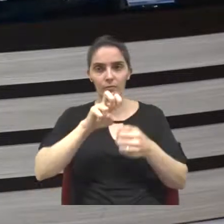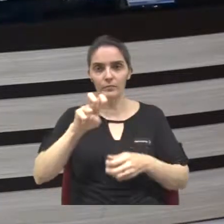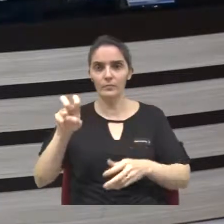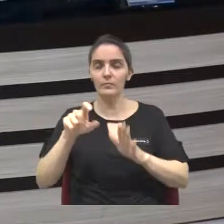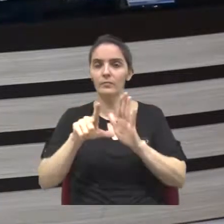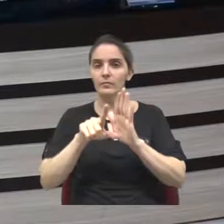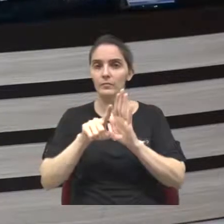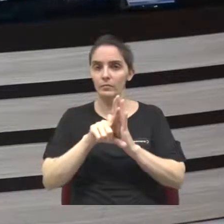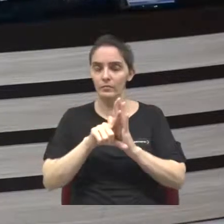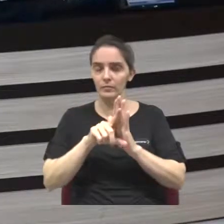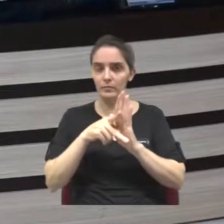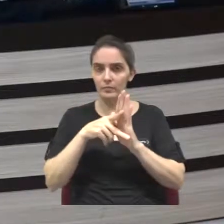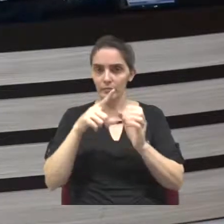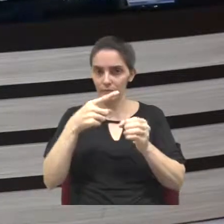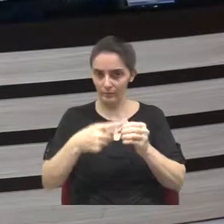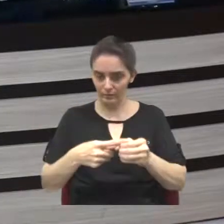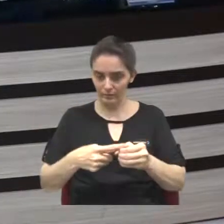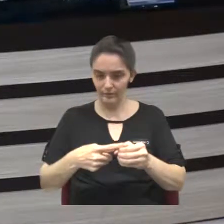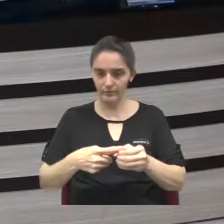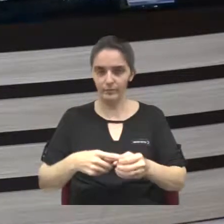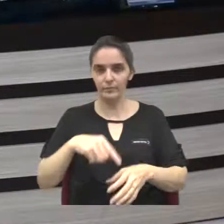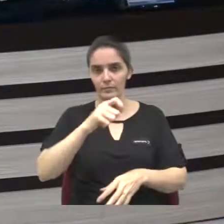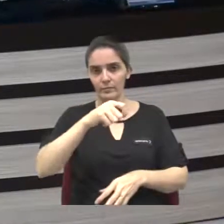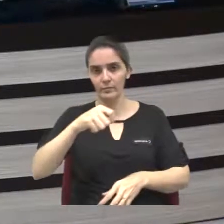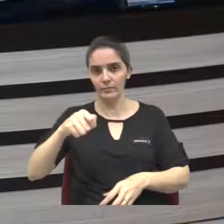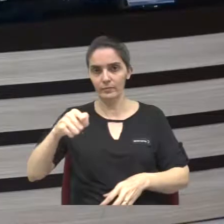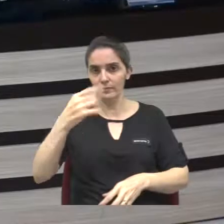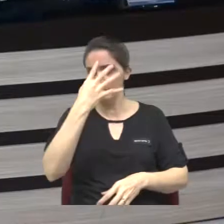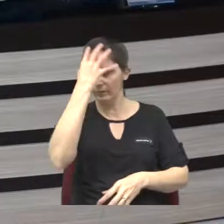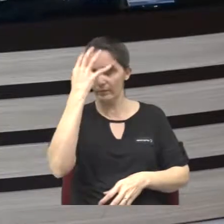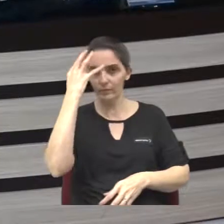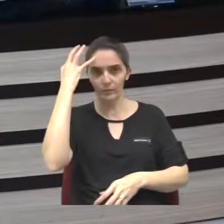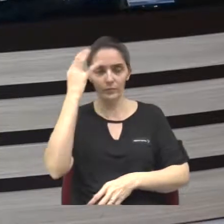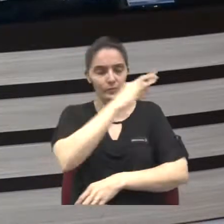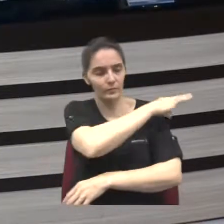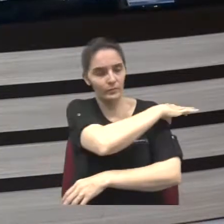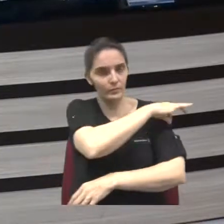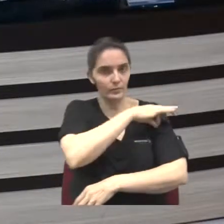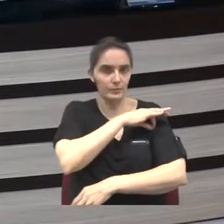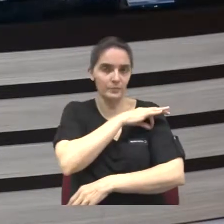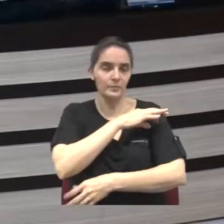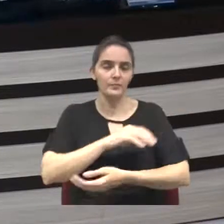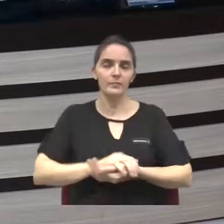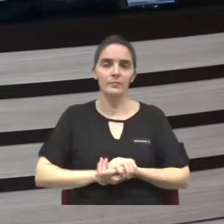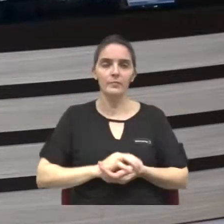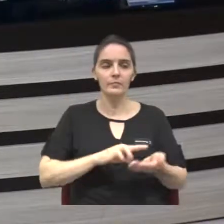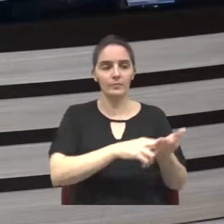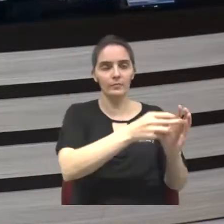do Município. Mário Celso Botion, Prefeito Municipal. As comissões.